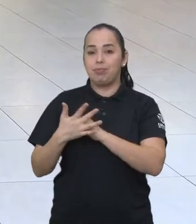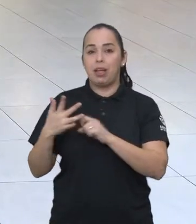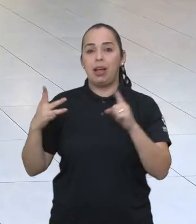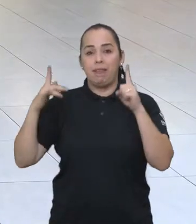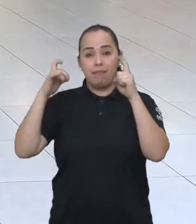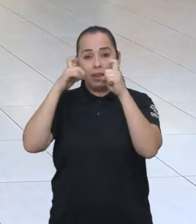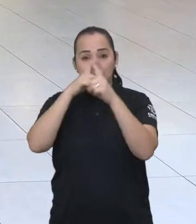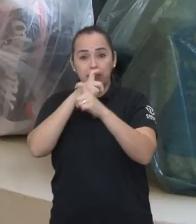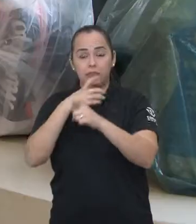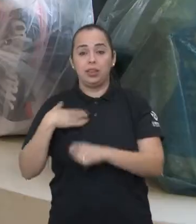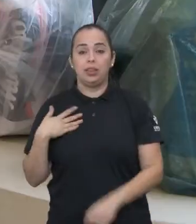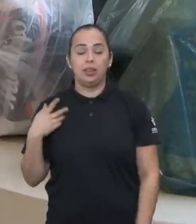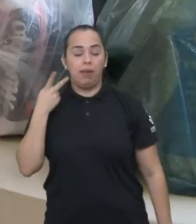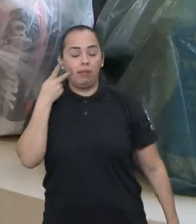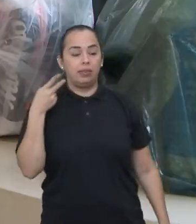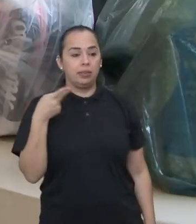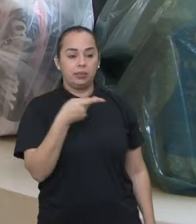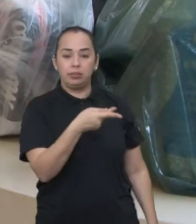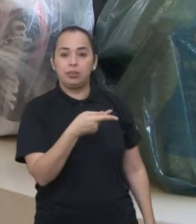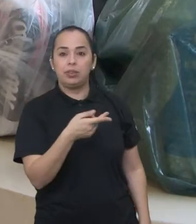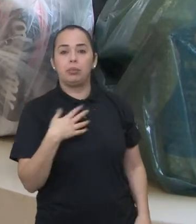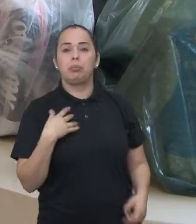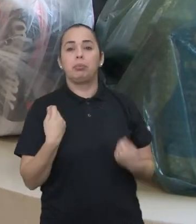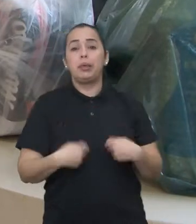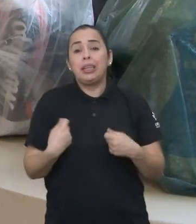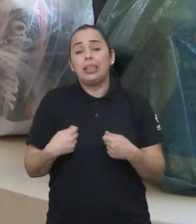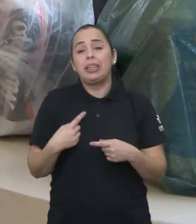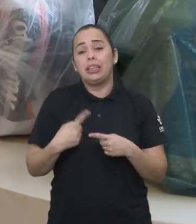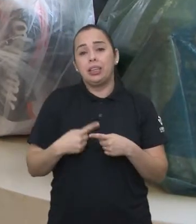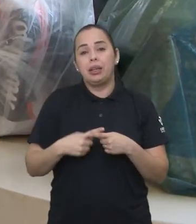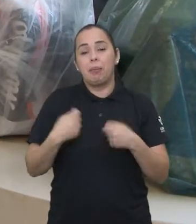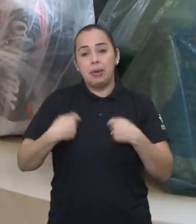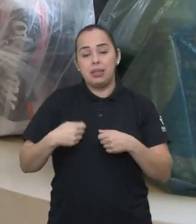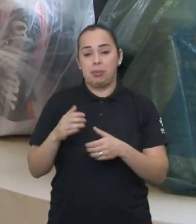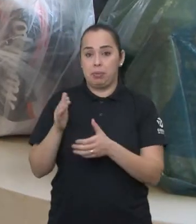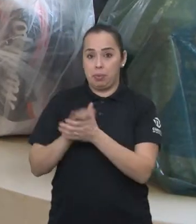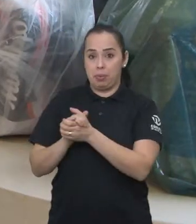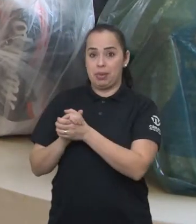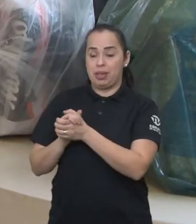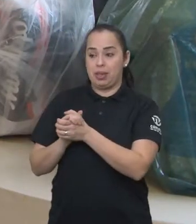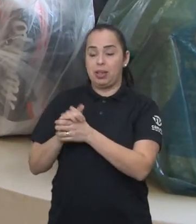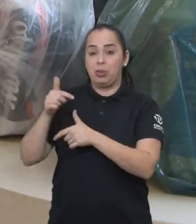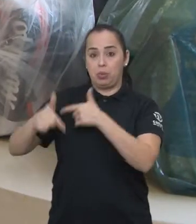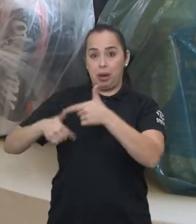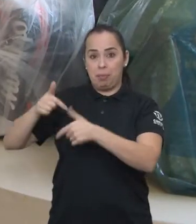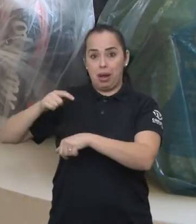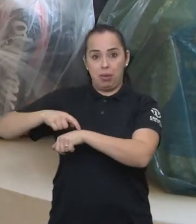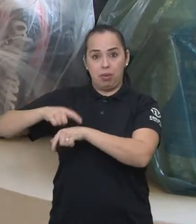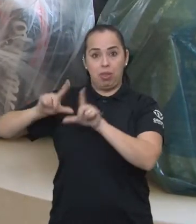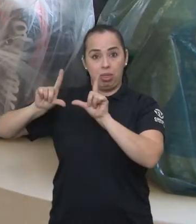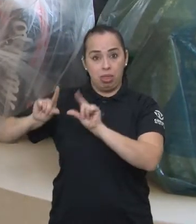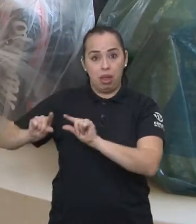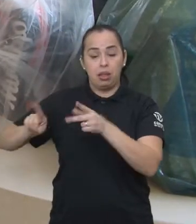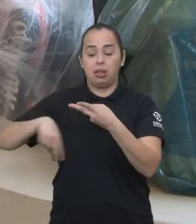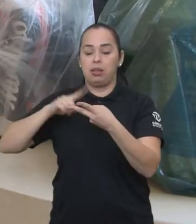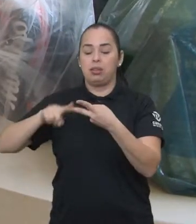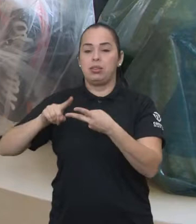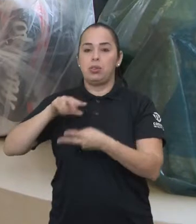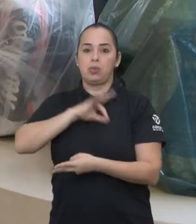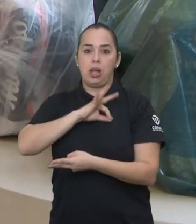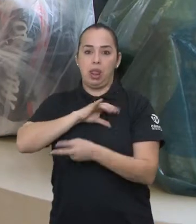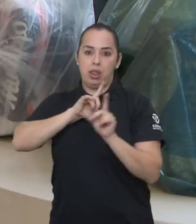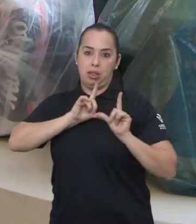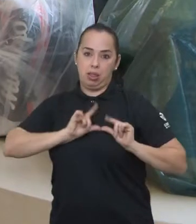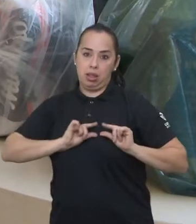foi preciso buscar ajuda eu vim aqui porque quando a necessidade né o meu marido ele teve a jornada reduzida e o salário